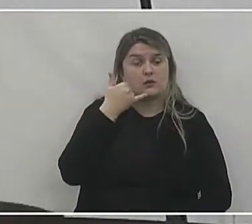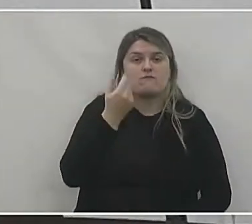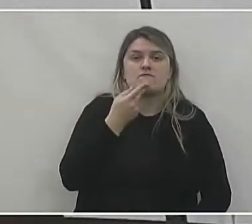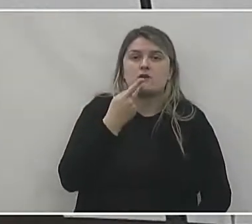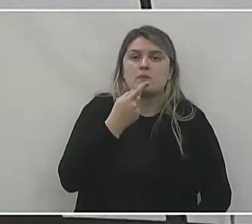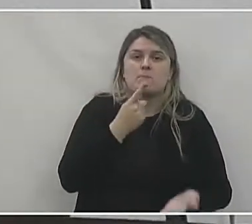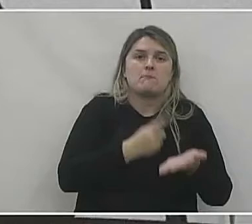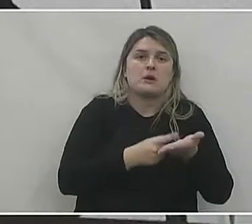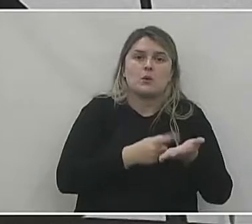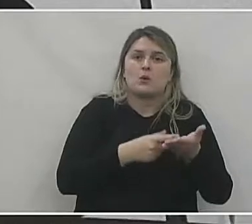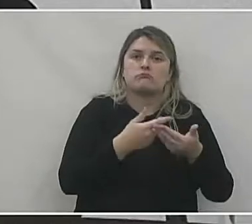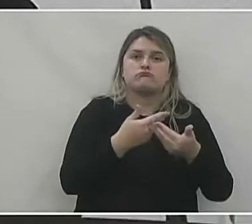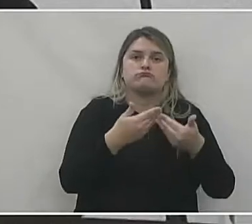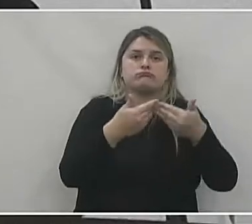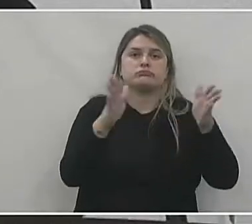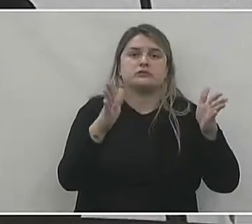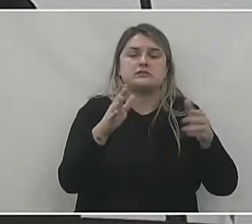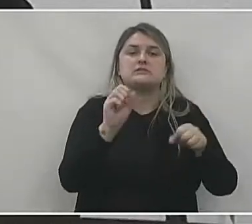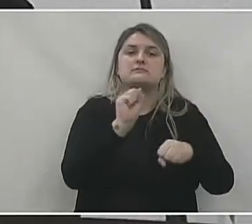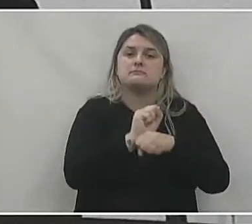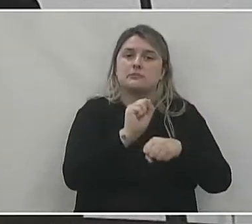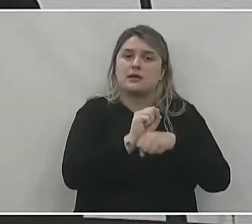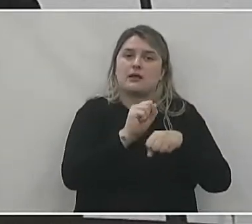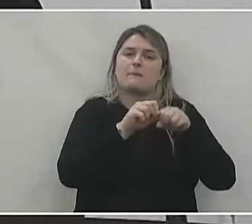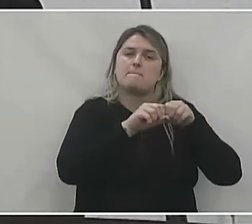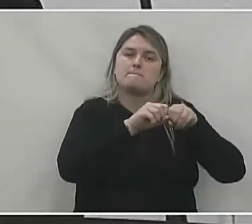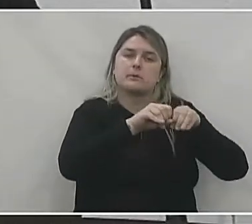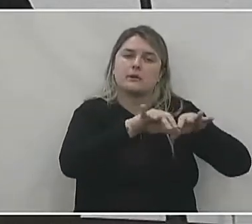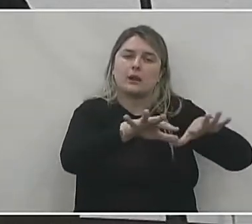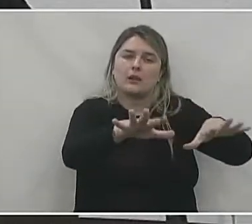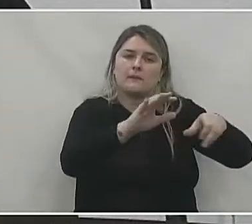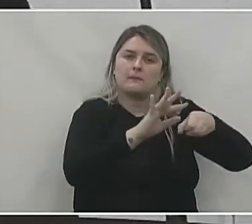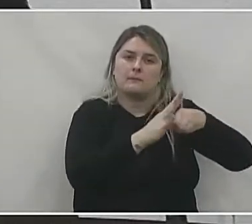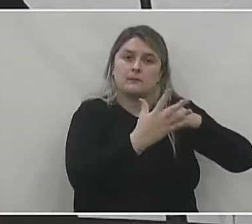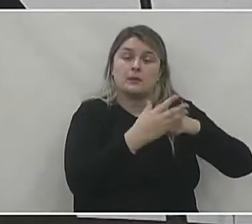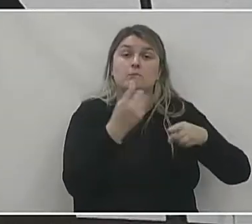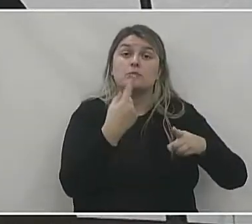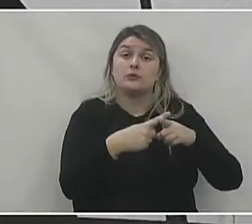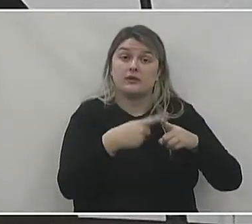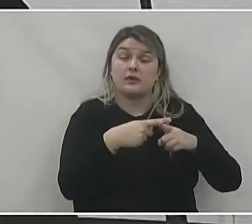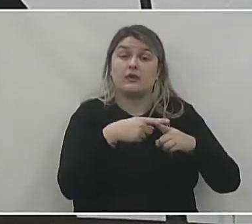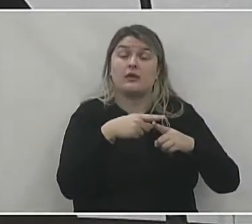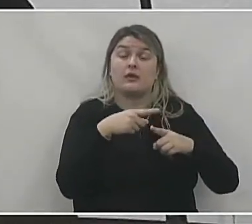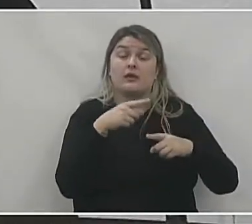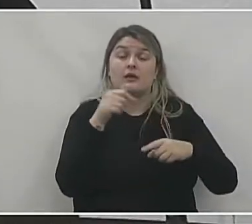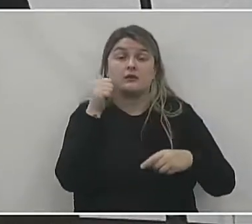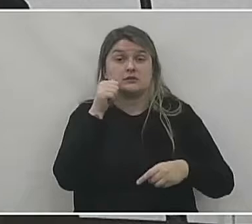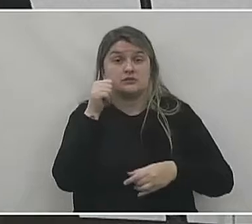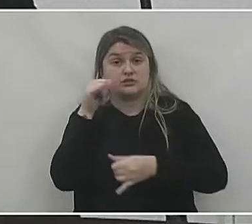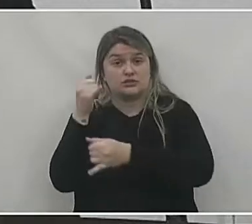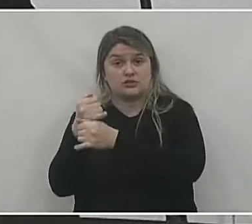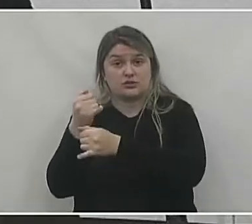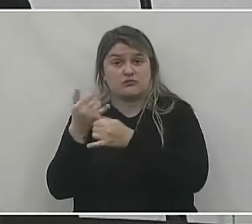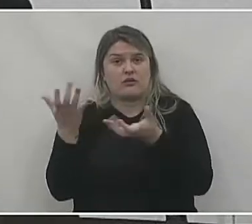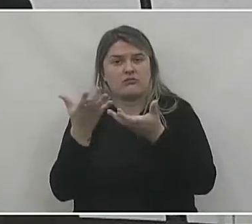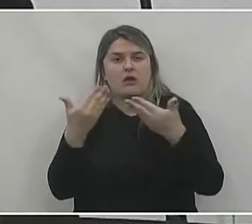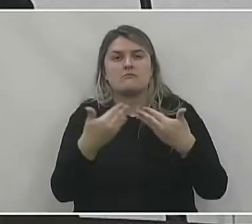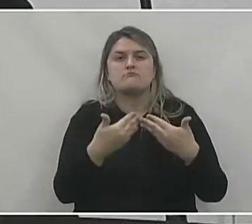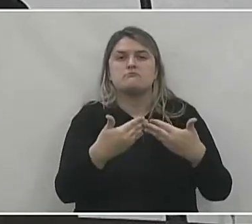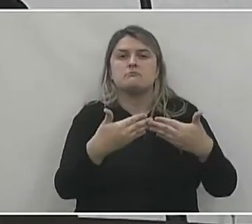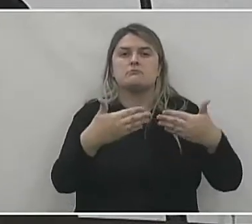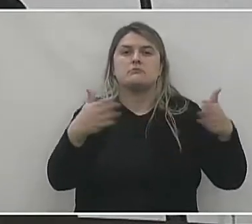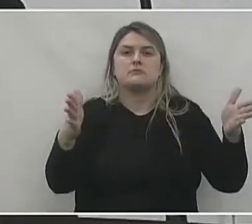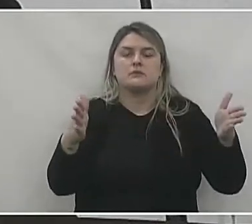não marcou a inauguração porque vai deixar passar a pandemia. Até porque ela quer fazer a